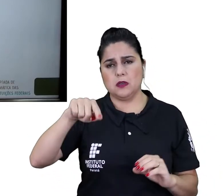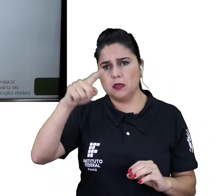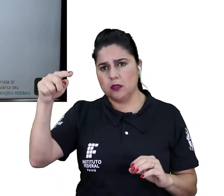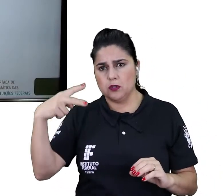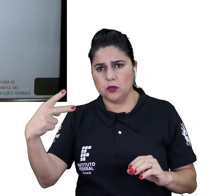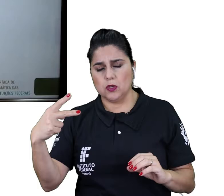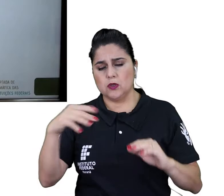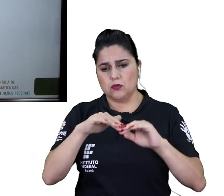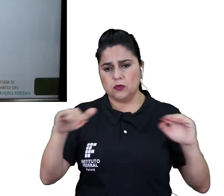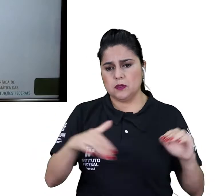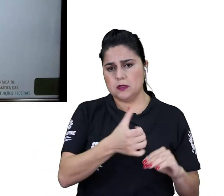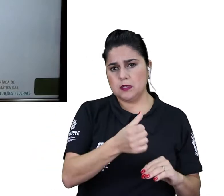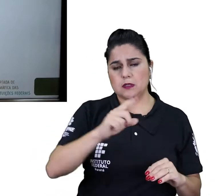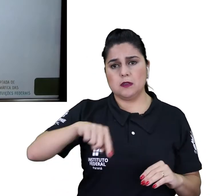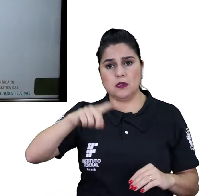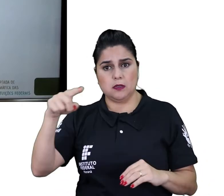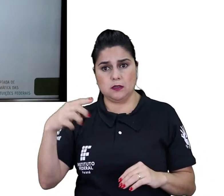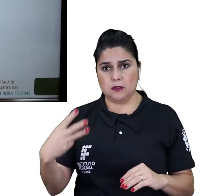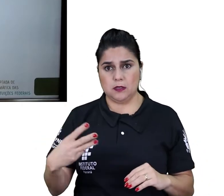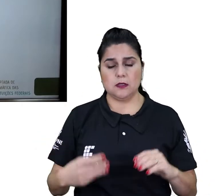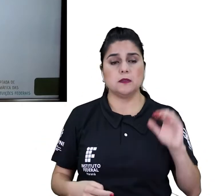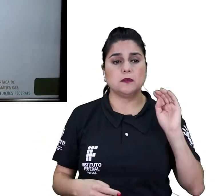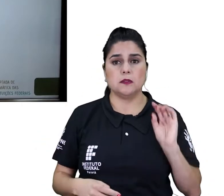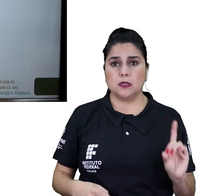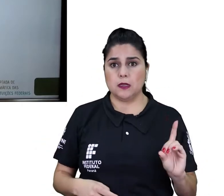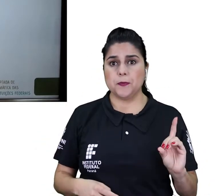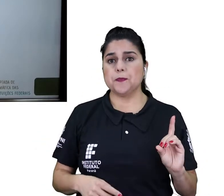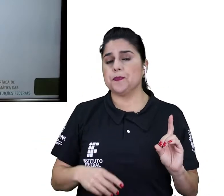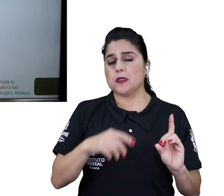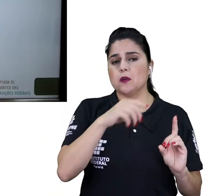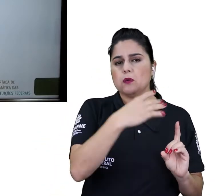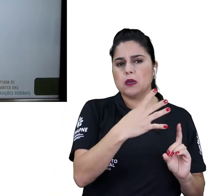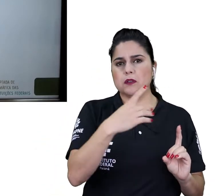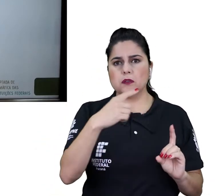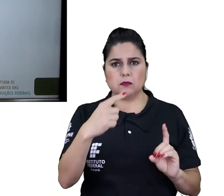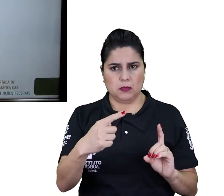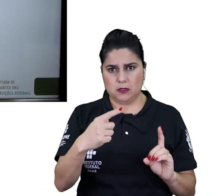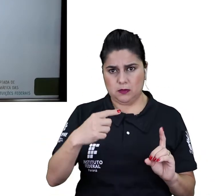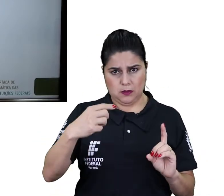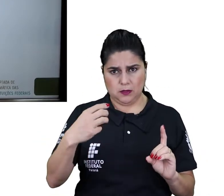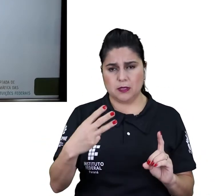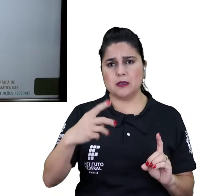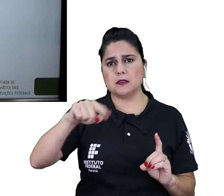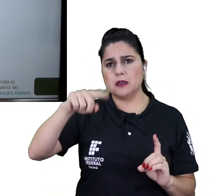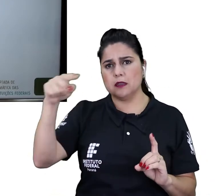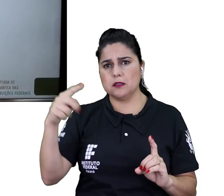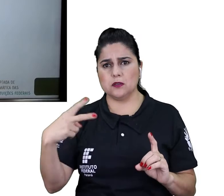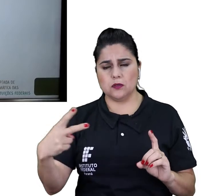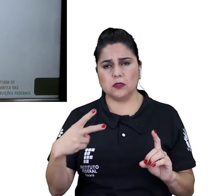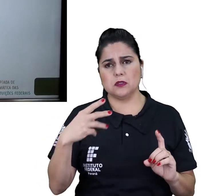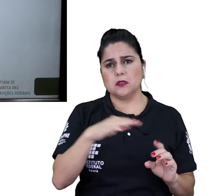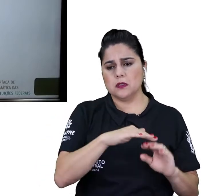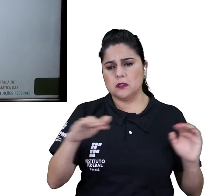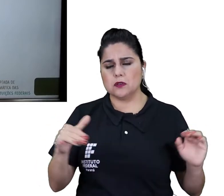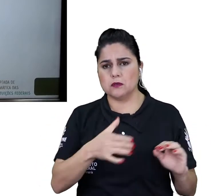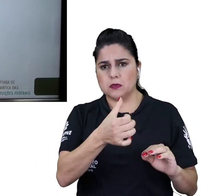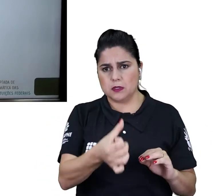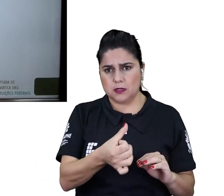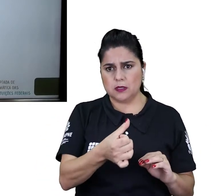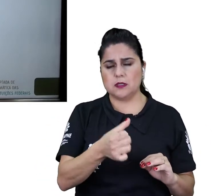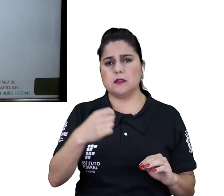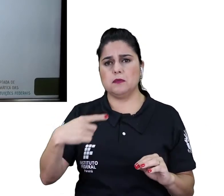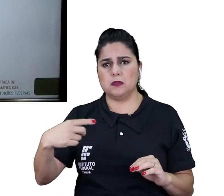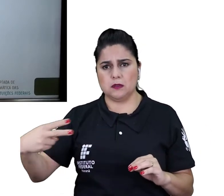6 mais 3 raiz de 3. Letra D, 4 raiz de 2 menos 2 sobre 6 raiz de 3 menos 3.